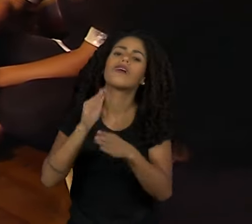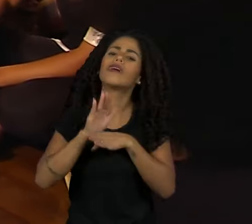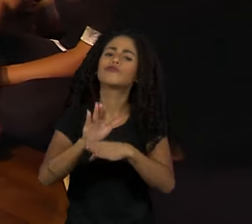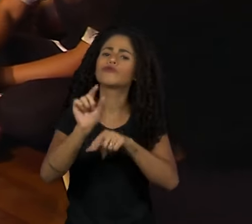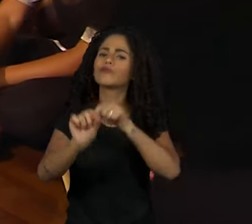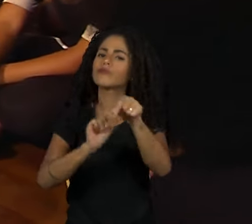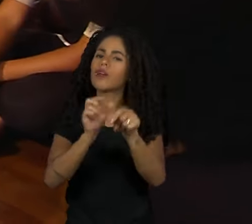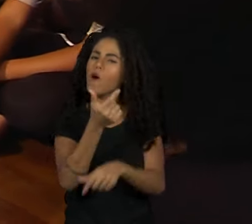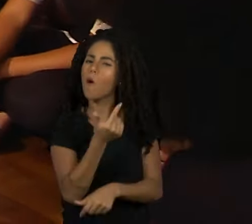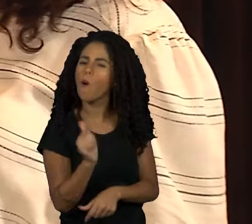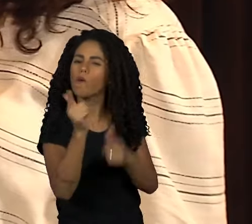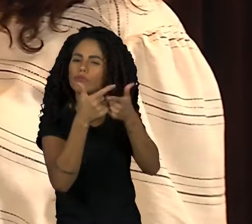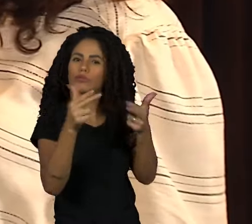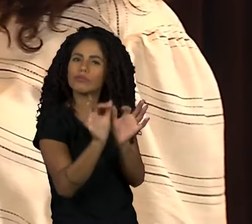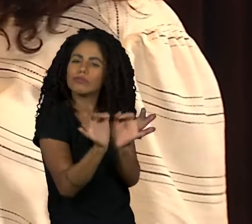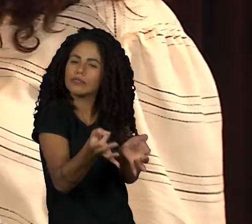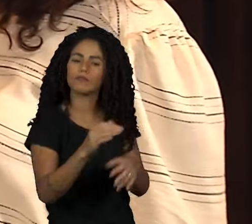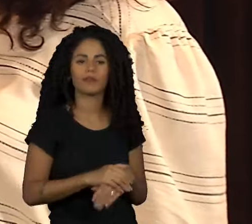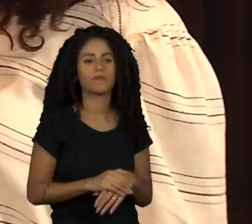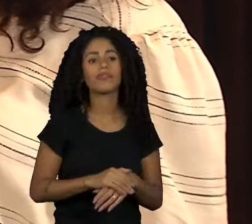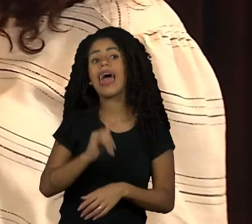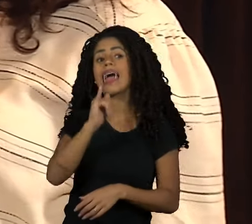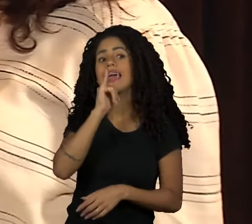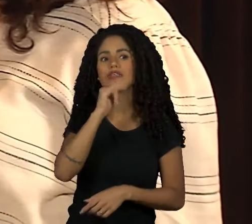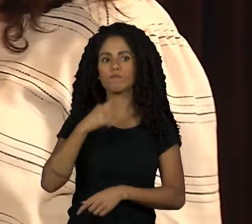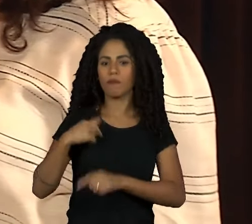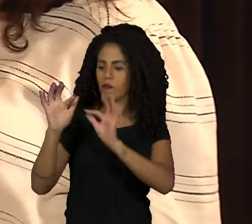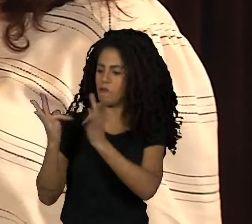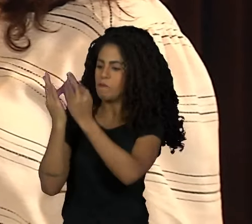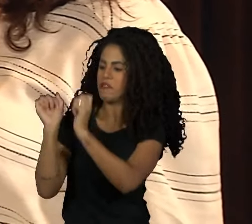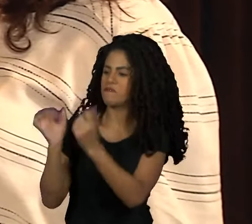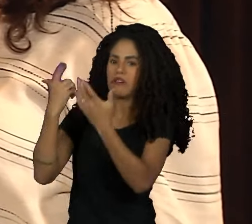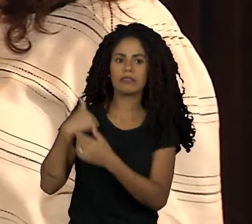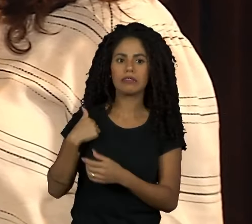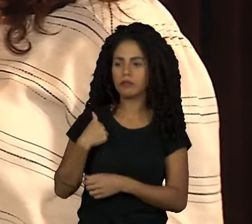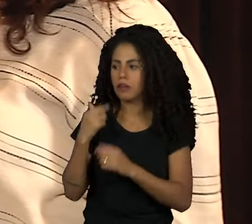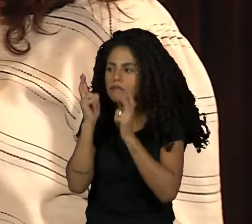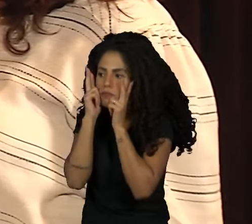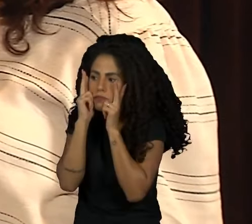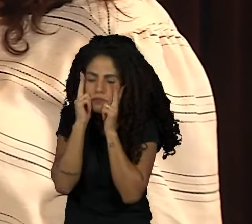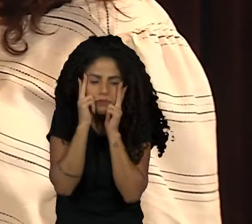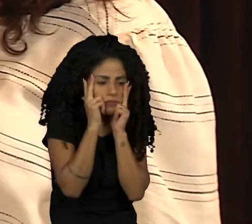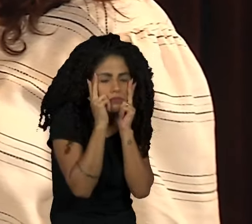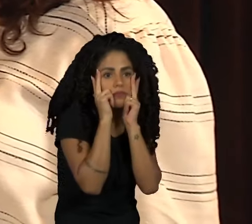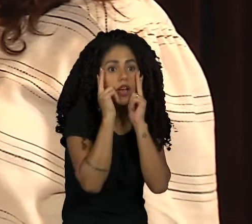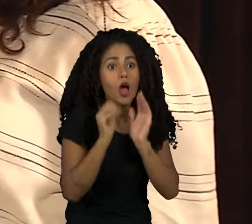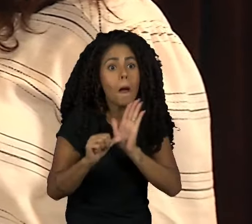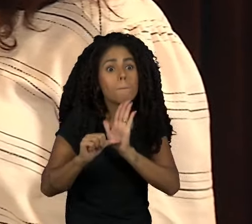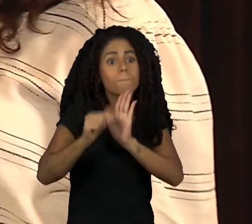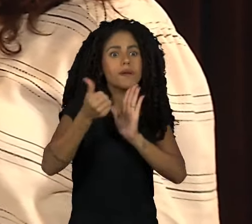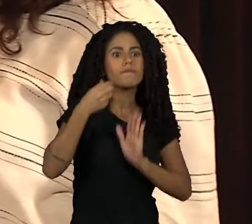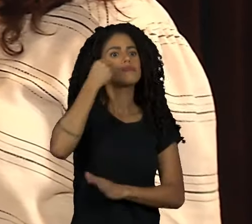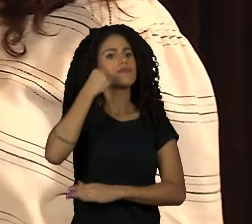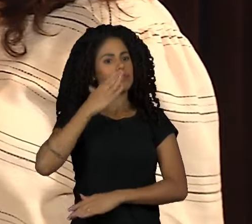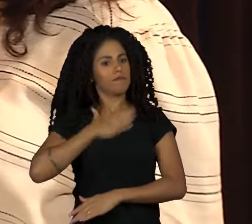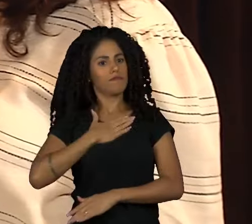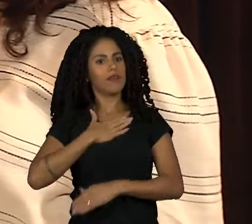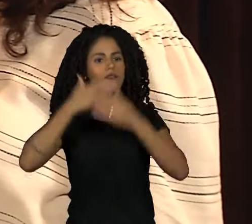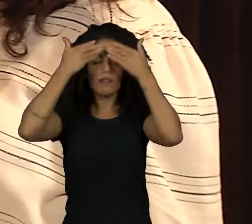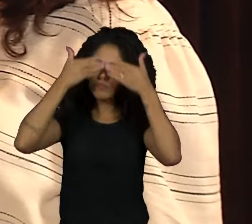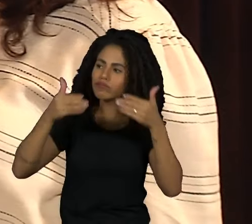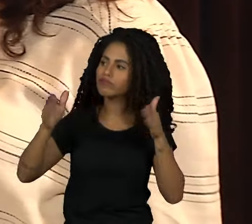mais simples. Nas festas de família eu não cumprimentava ninguém. E aí, quando eu fiz minha primeira experiência no teatro, me abriu, assim,